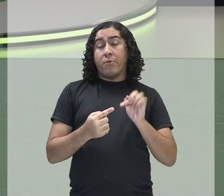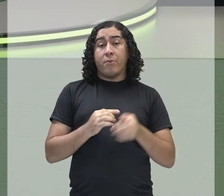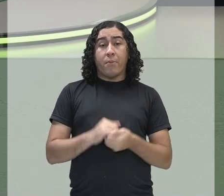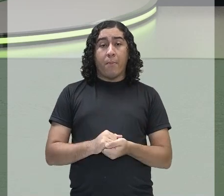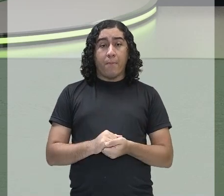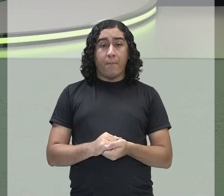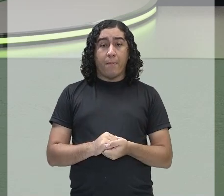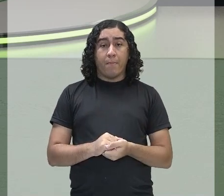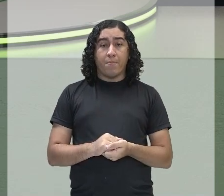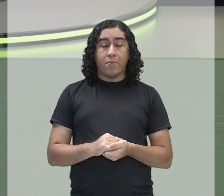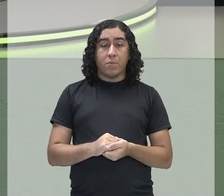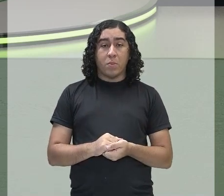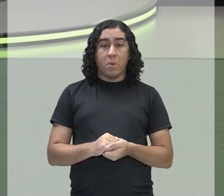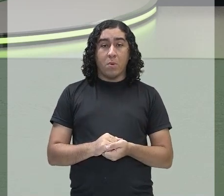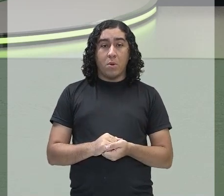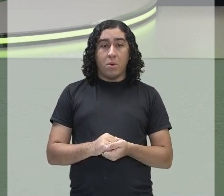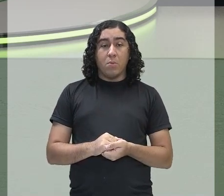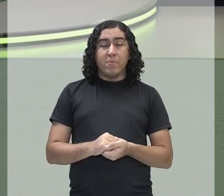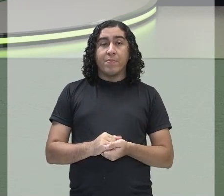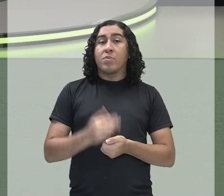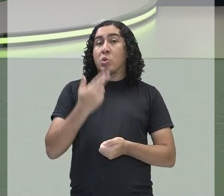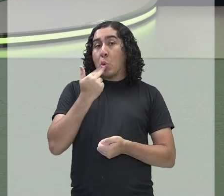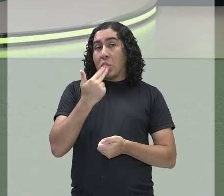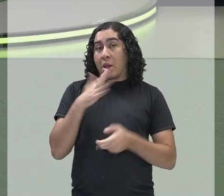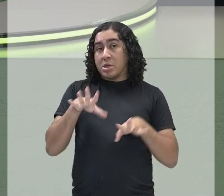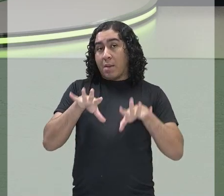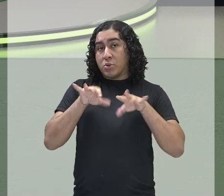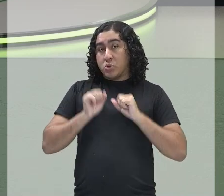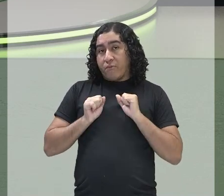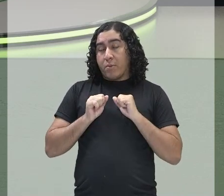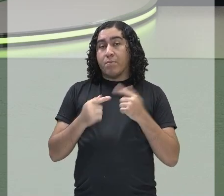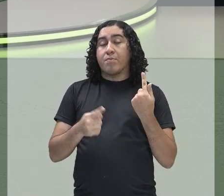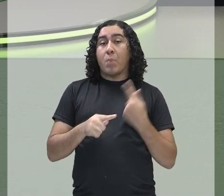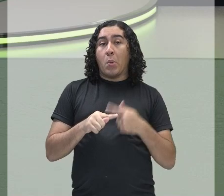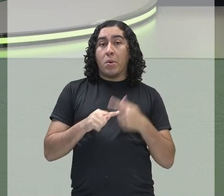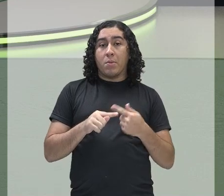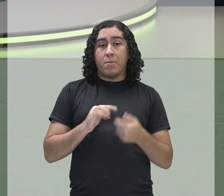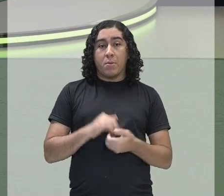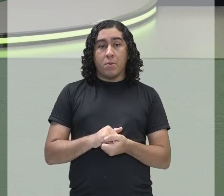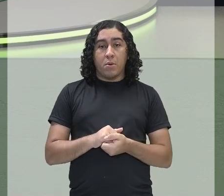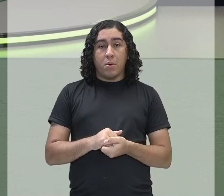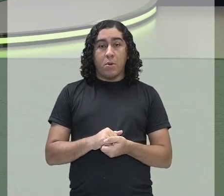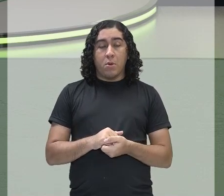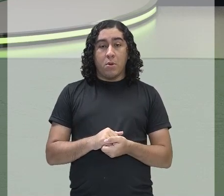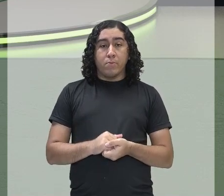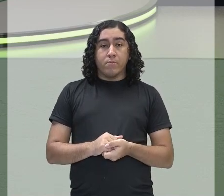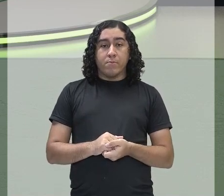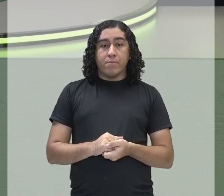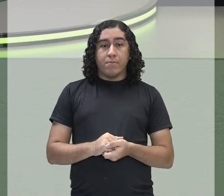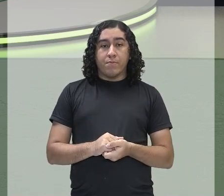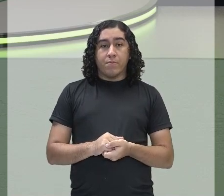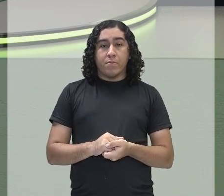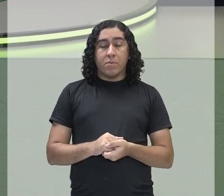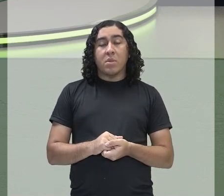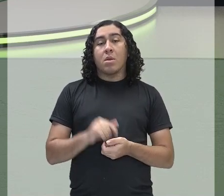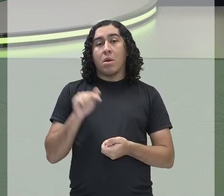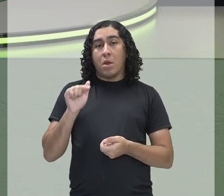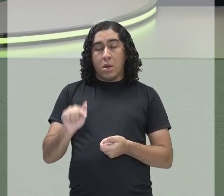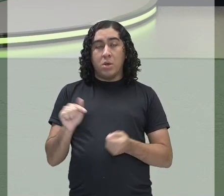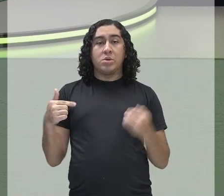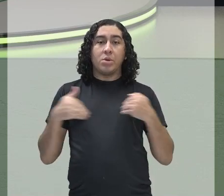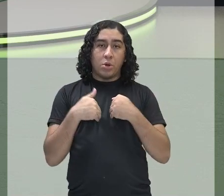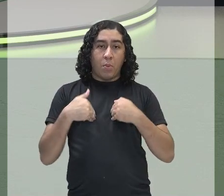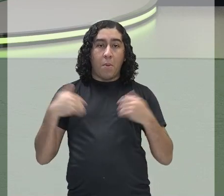É justamente absorver nutrientes. Por quê? Porque esses seres, eles são consumidores, né?